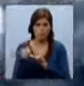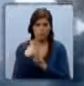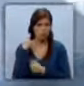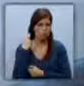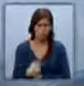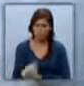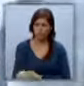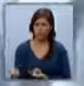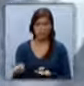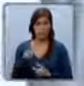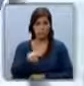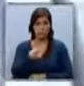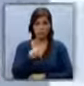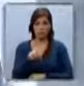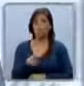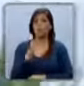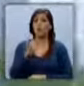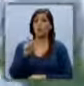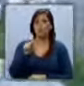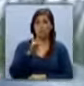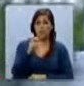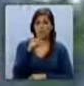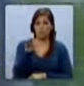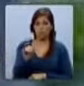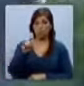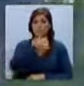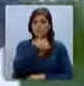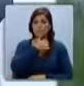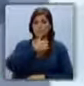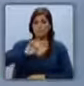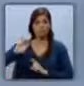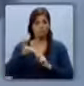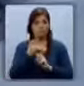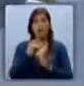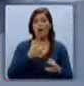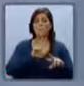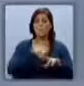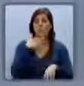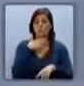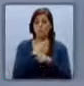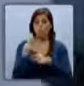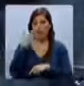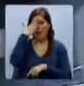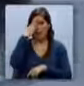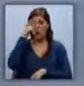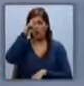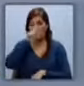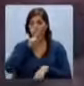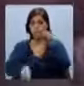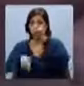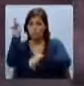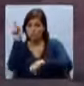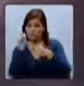notificações. Em novembro, o juiz Carlos Alexandre ordenou a prisão preventiva porque achou que José Sócrates podia